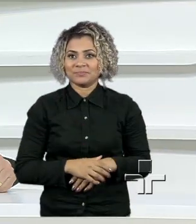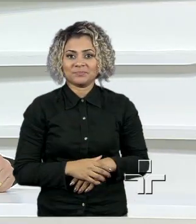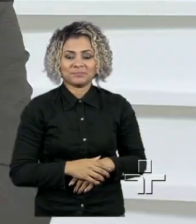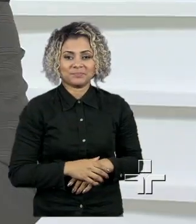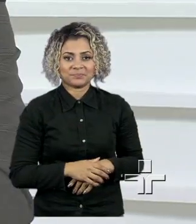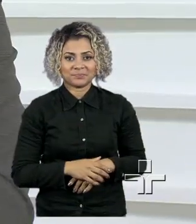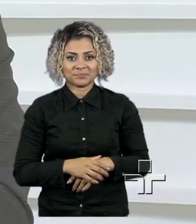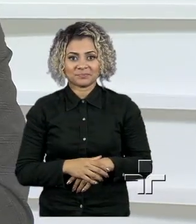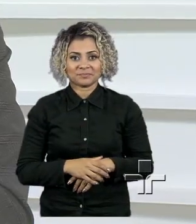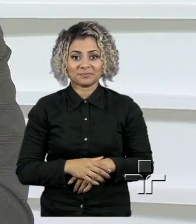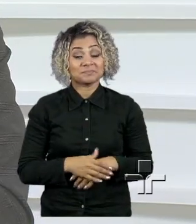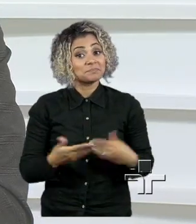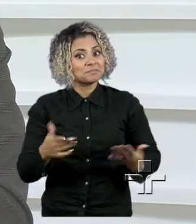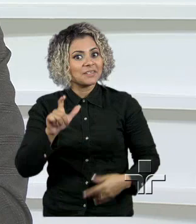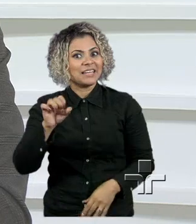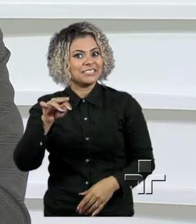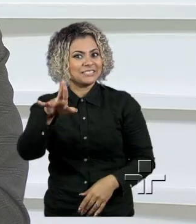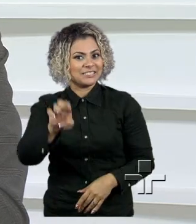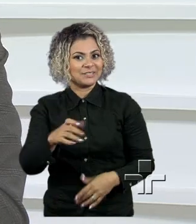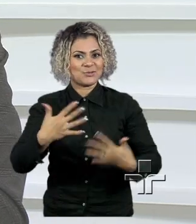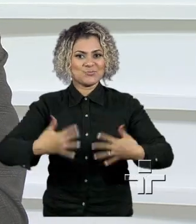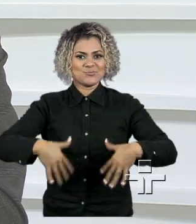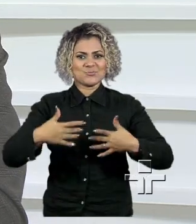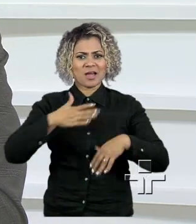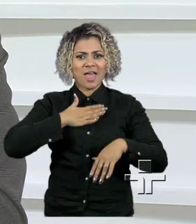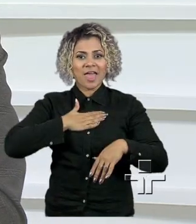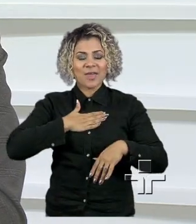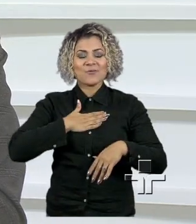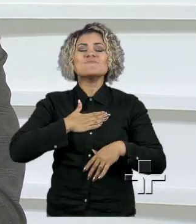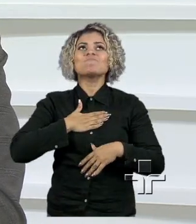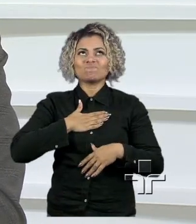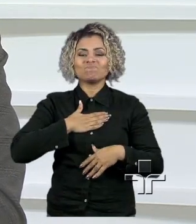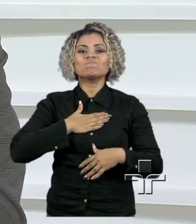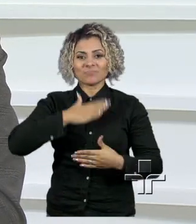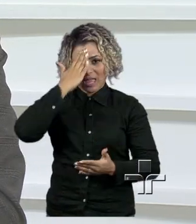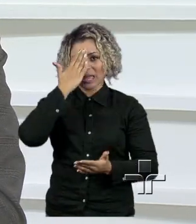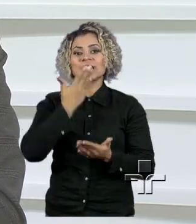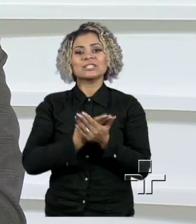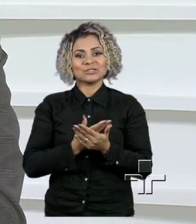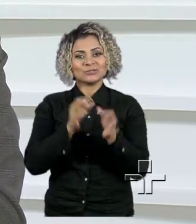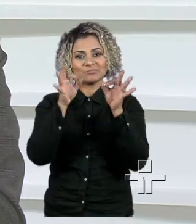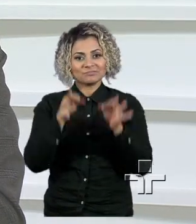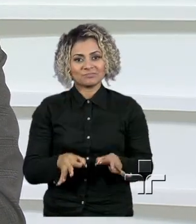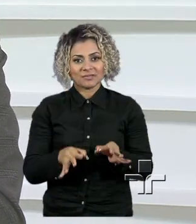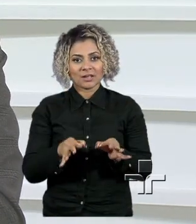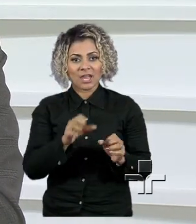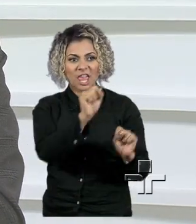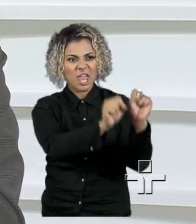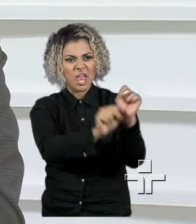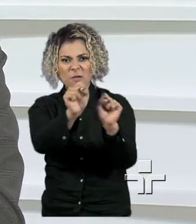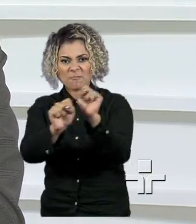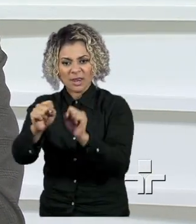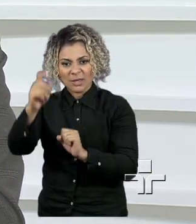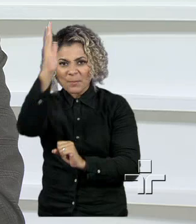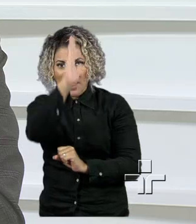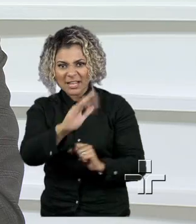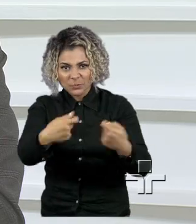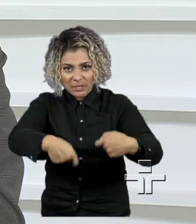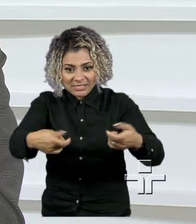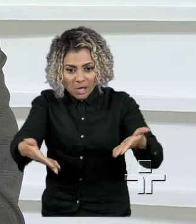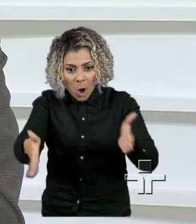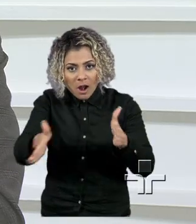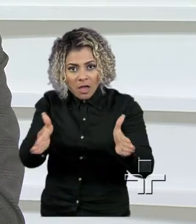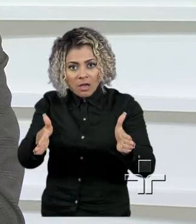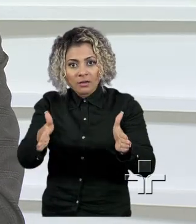Alexandre, eu estou cada vez mais convencido de que quem vai gerar os empregos que o Brasil está precisando no